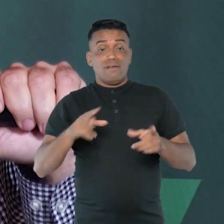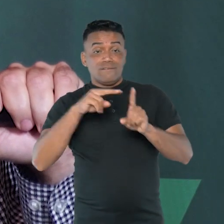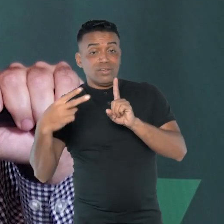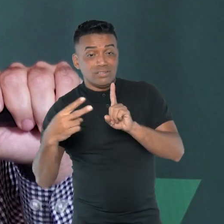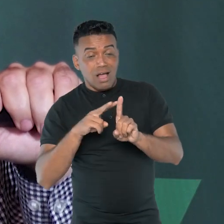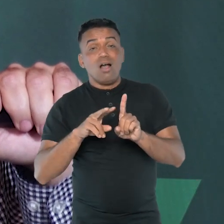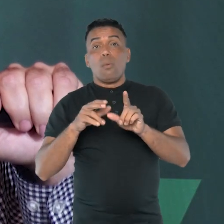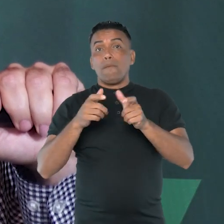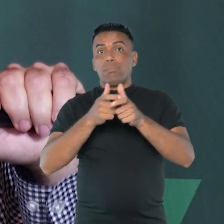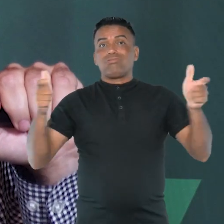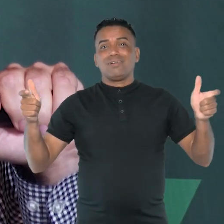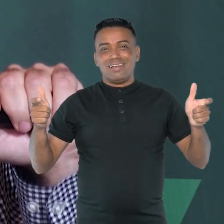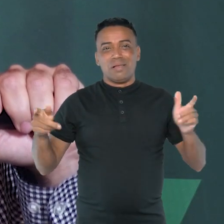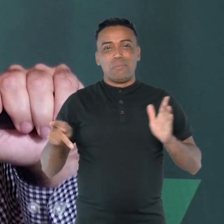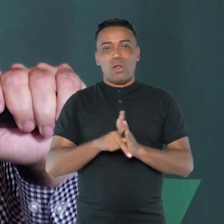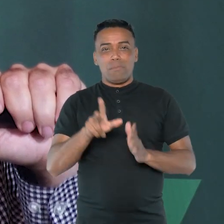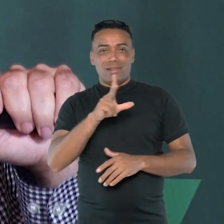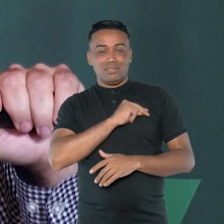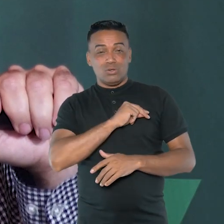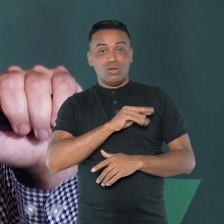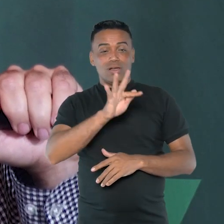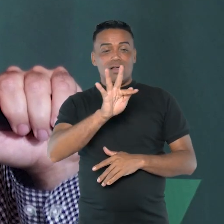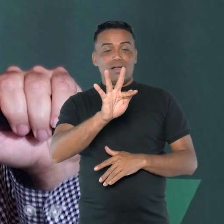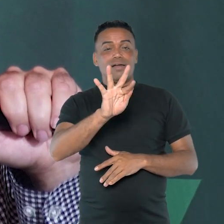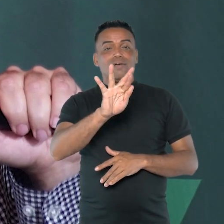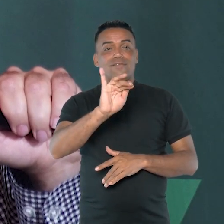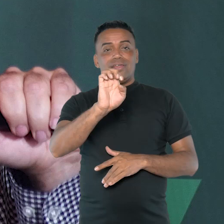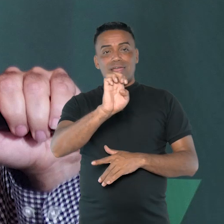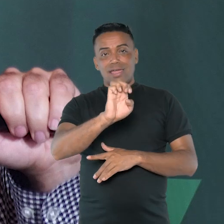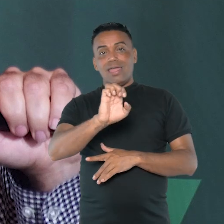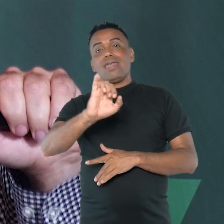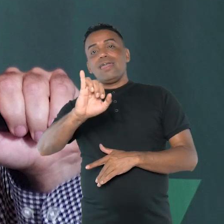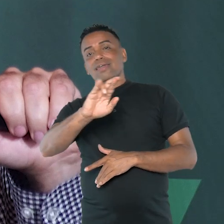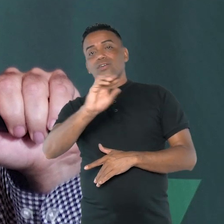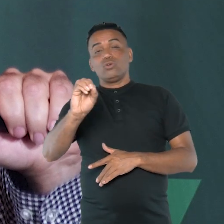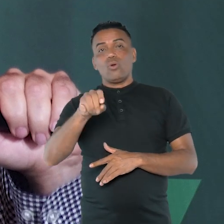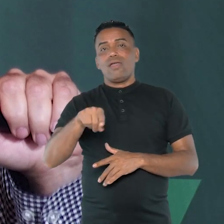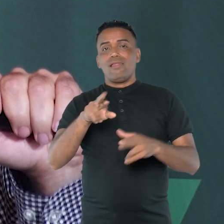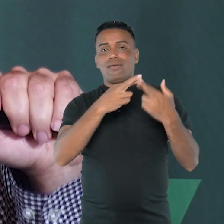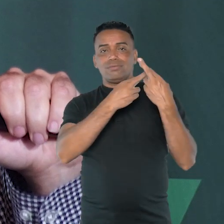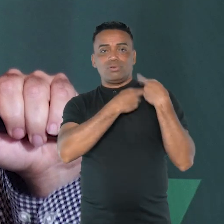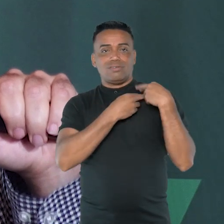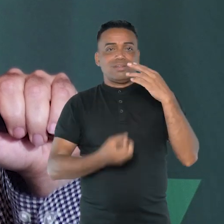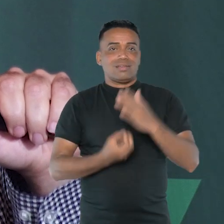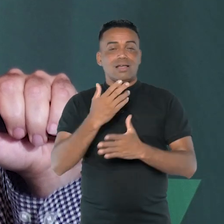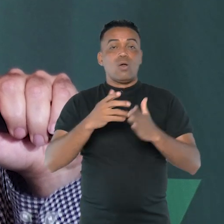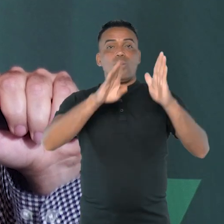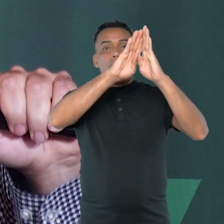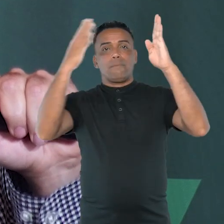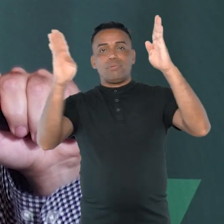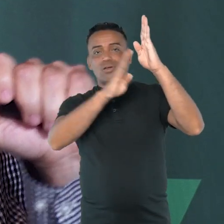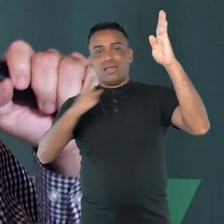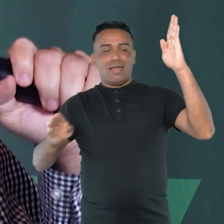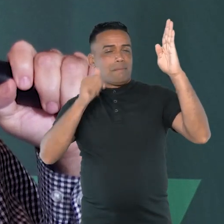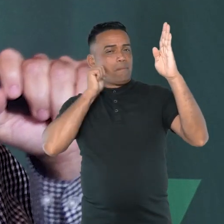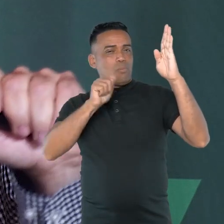ser justa e nomear os merecedores do epíteto. Frieiro, ainda que inadvertidamente, foi o responsável pelo estopim para a criação de Biblioteca